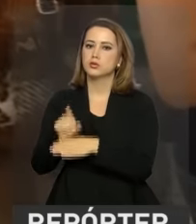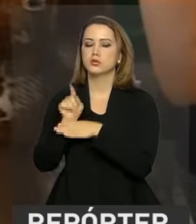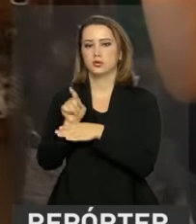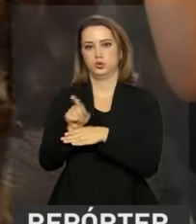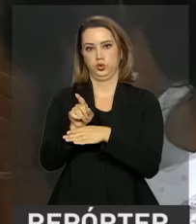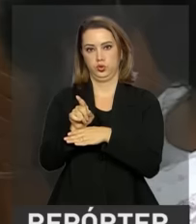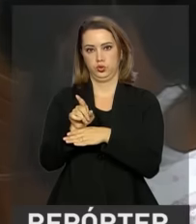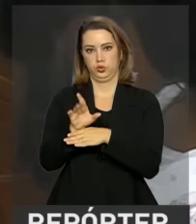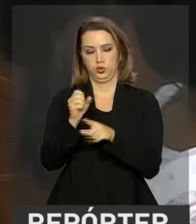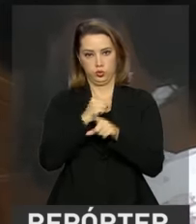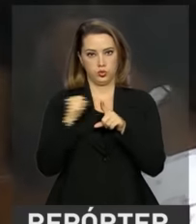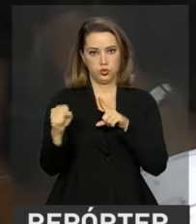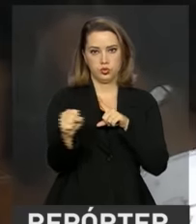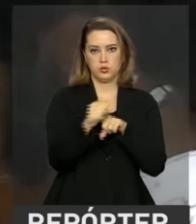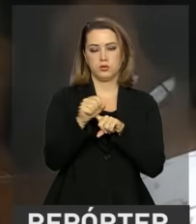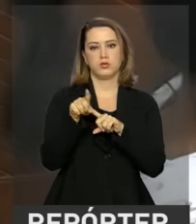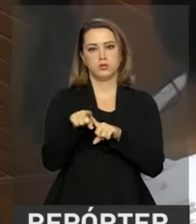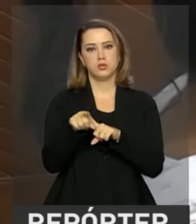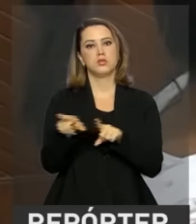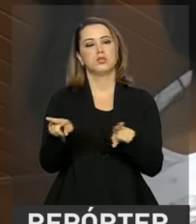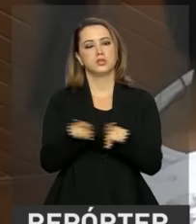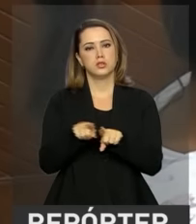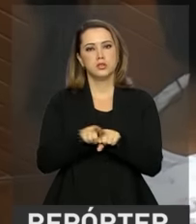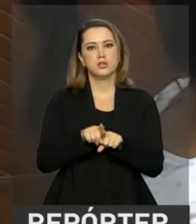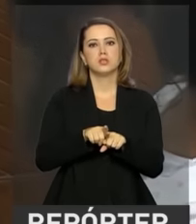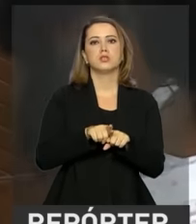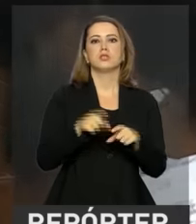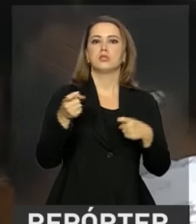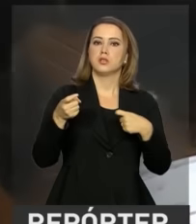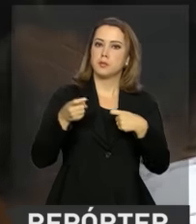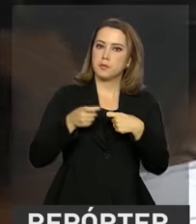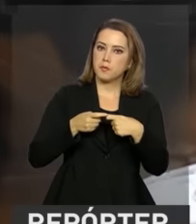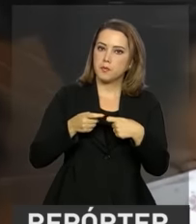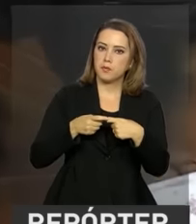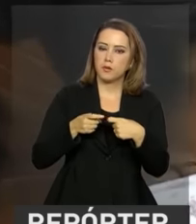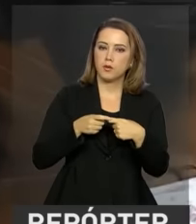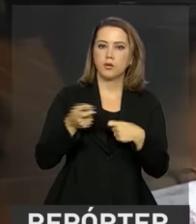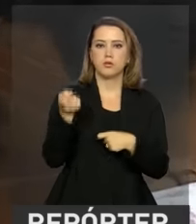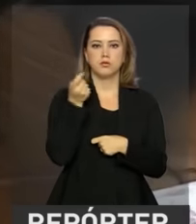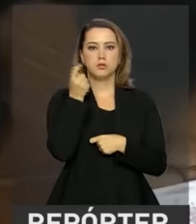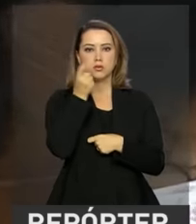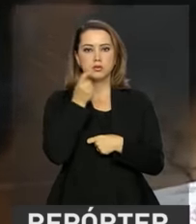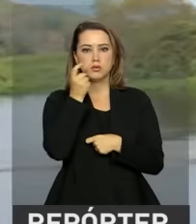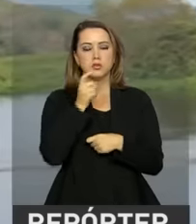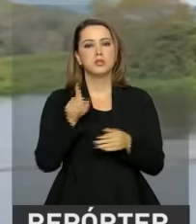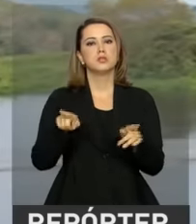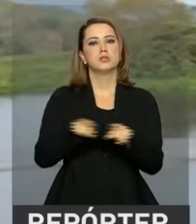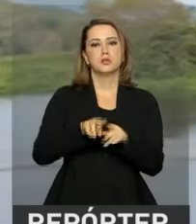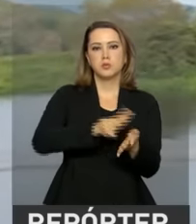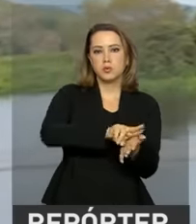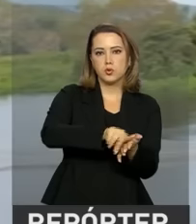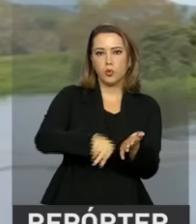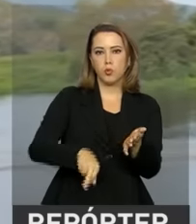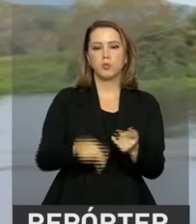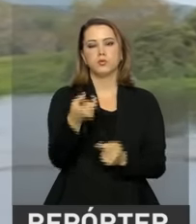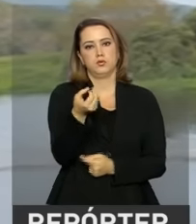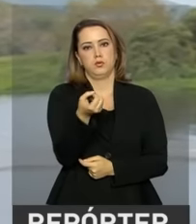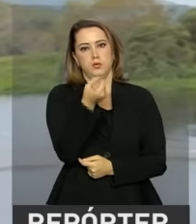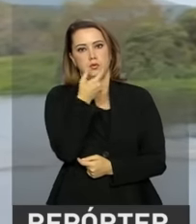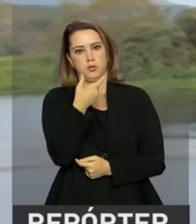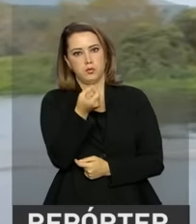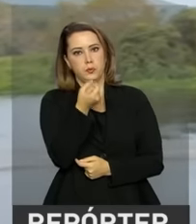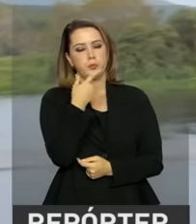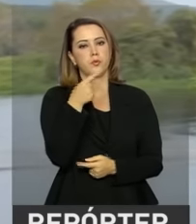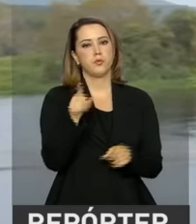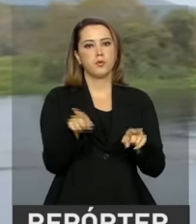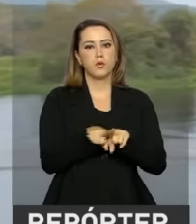realizado por meio de atendimento hospitalar odontológico e também a distribuição de medicamentos que tem sido